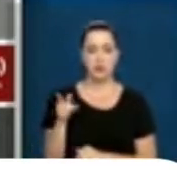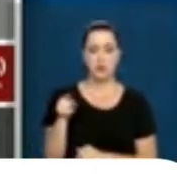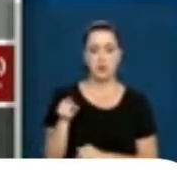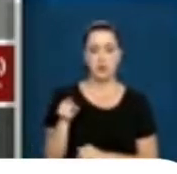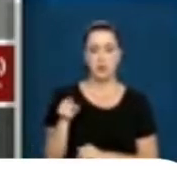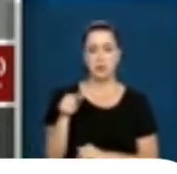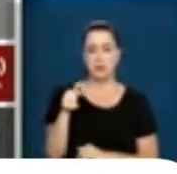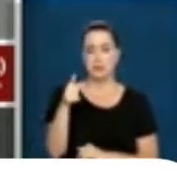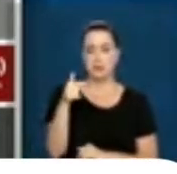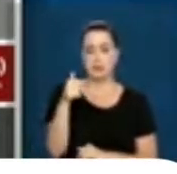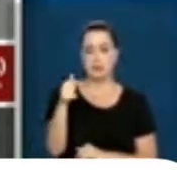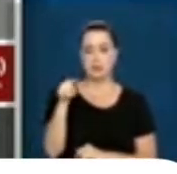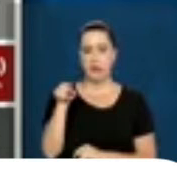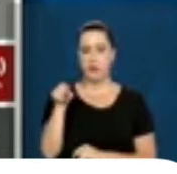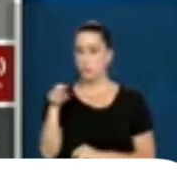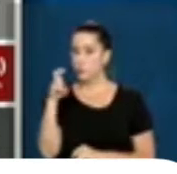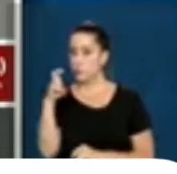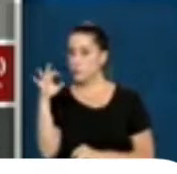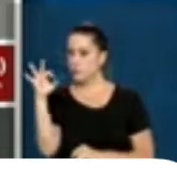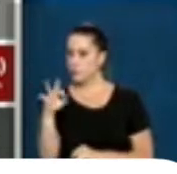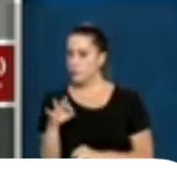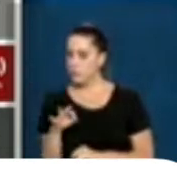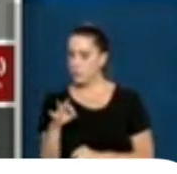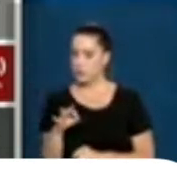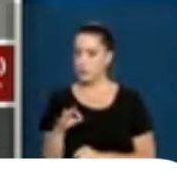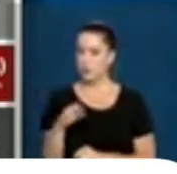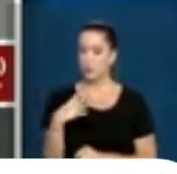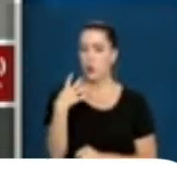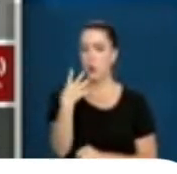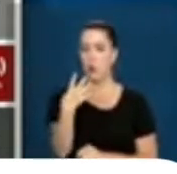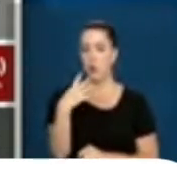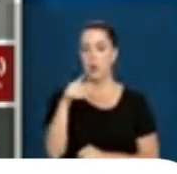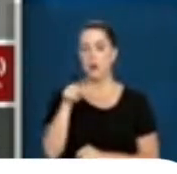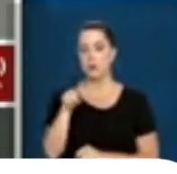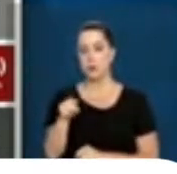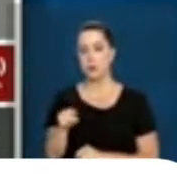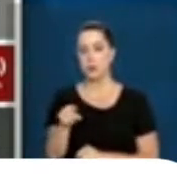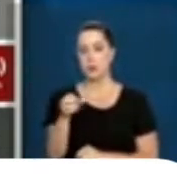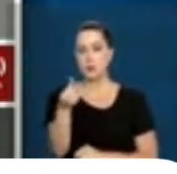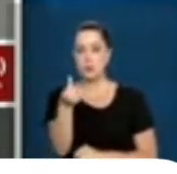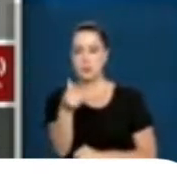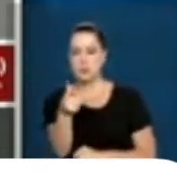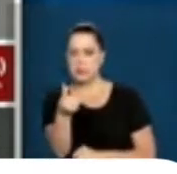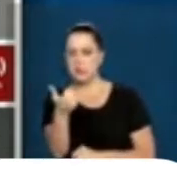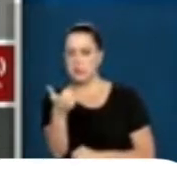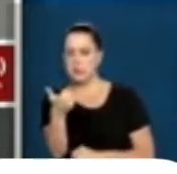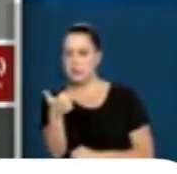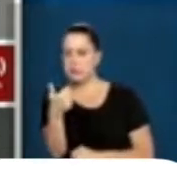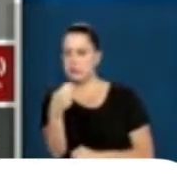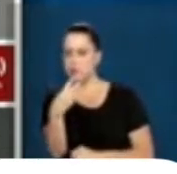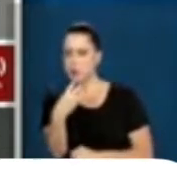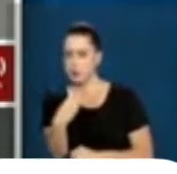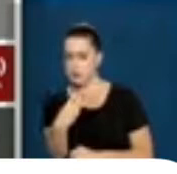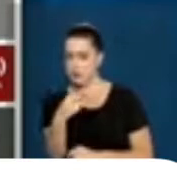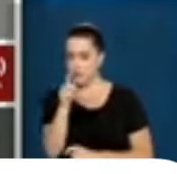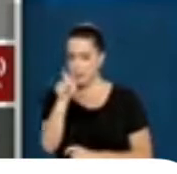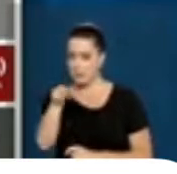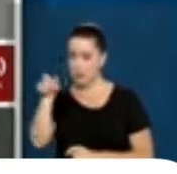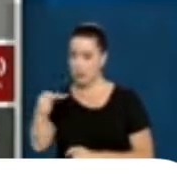de 7,5%. São 4.613 casos novos nas últimas 24 horas